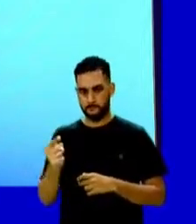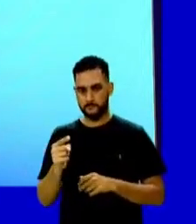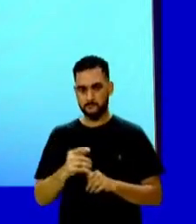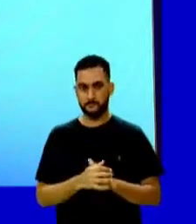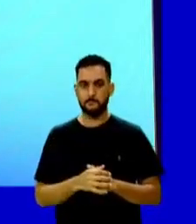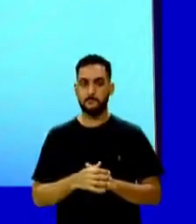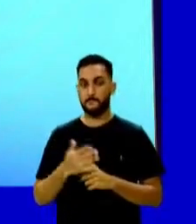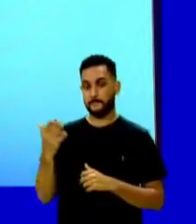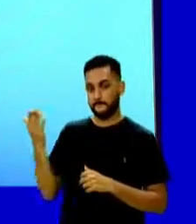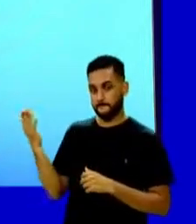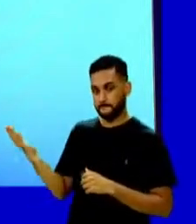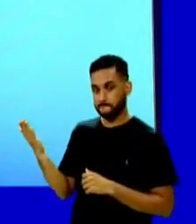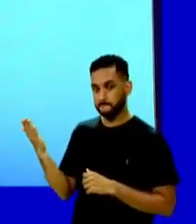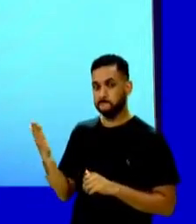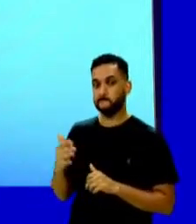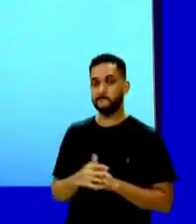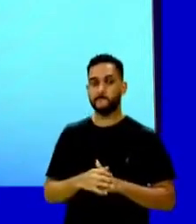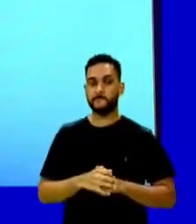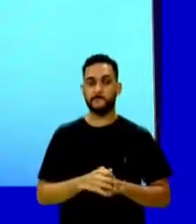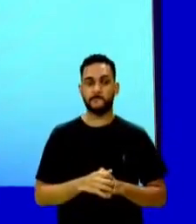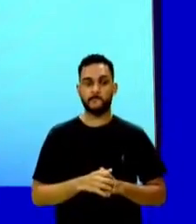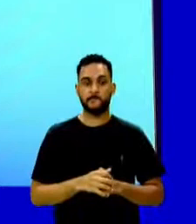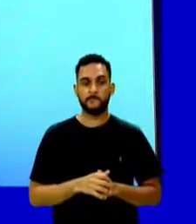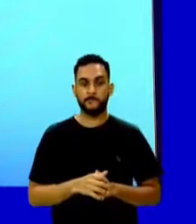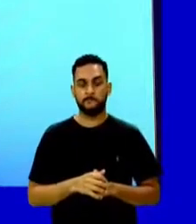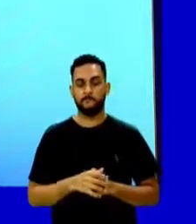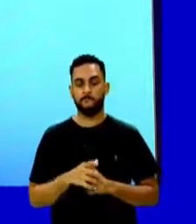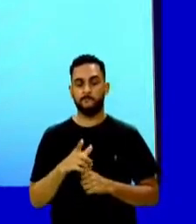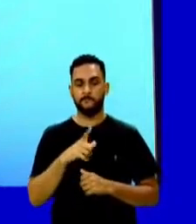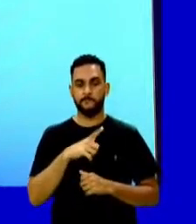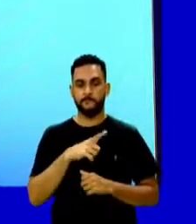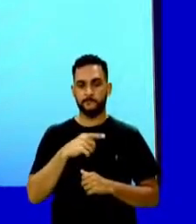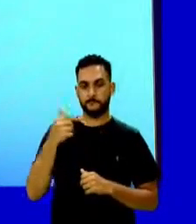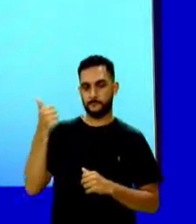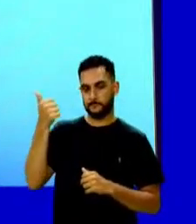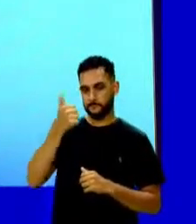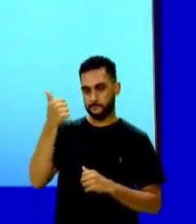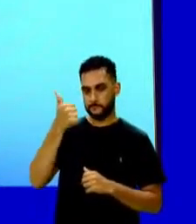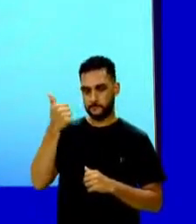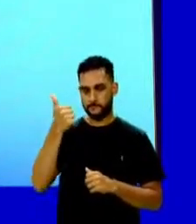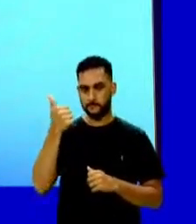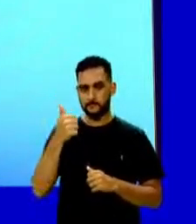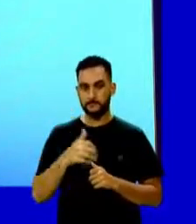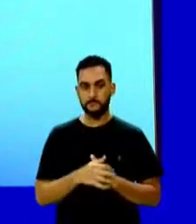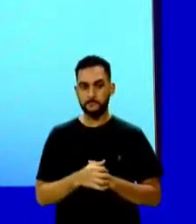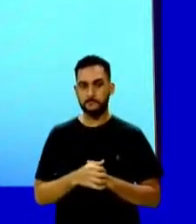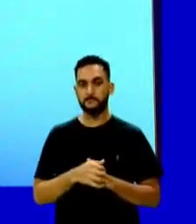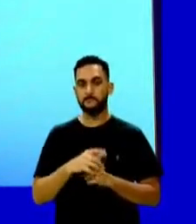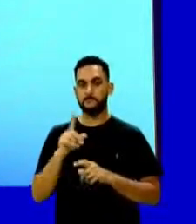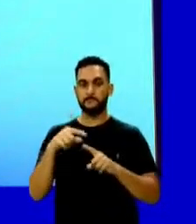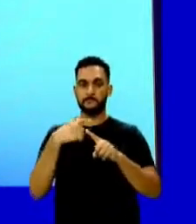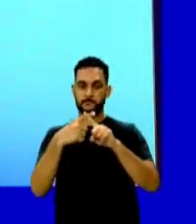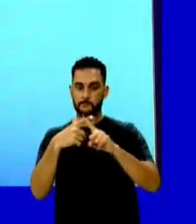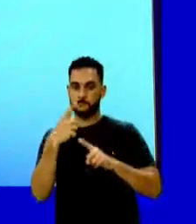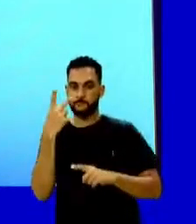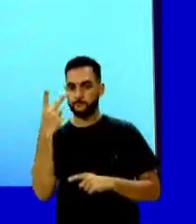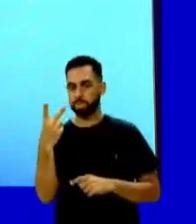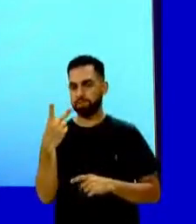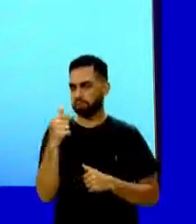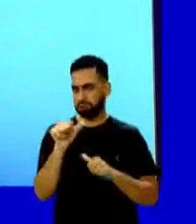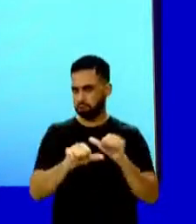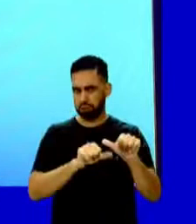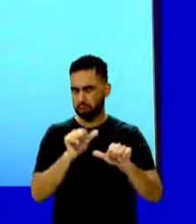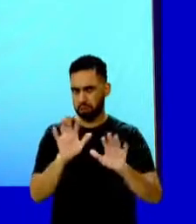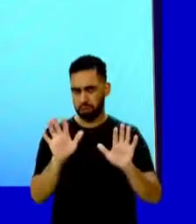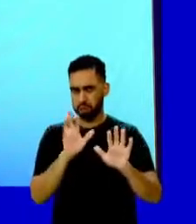sistema o sistema das duas equações né Aqui eu peguei a primeira equação a equação NR 1 x 2 isso